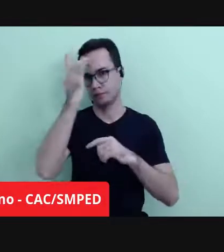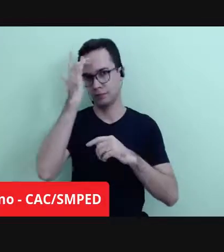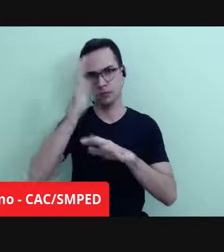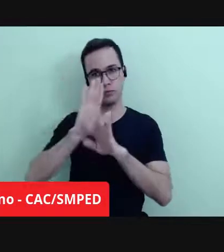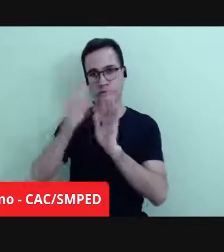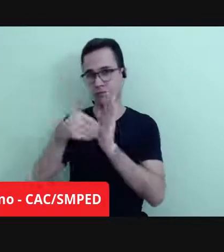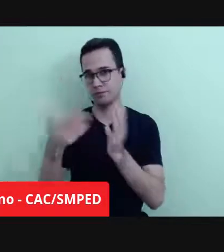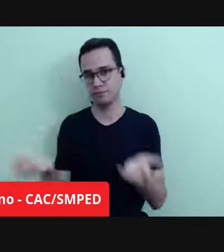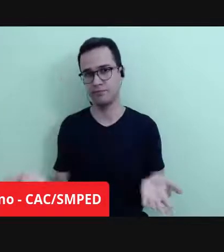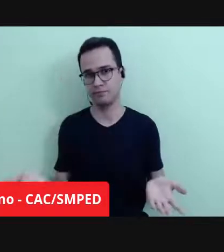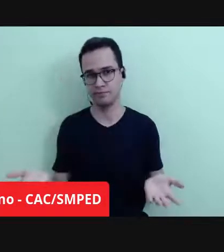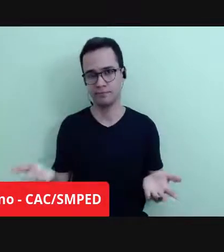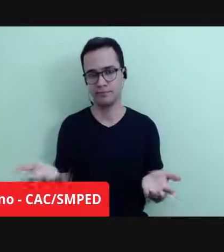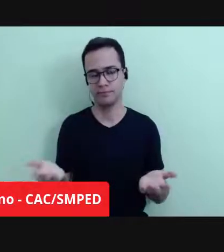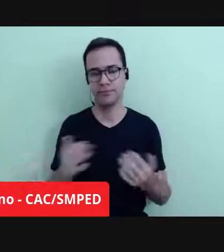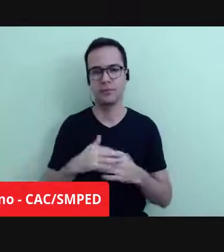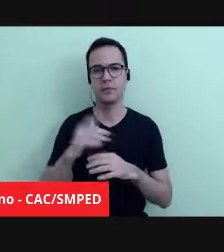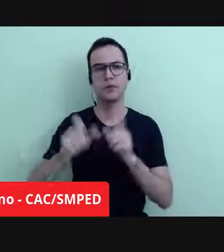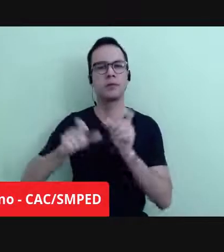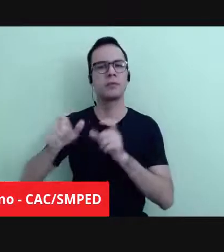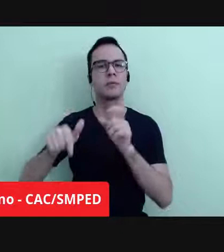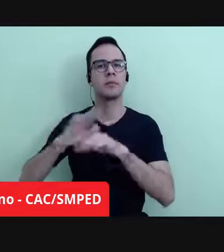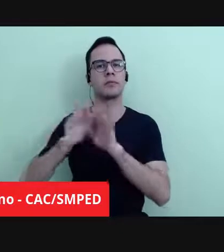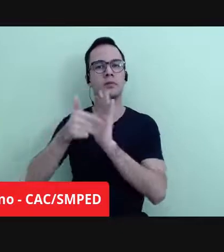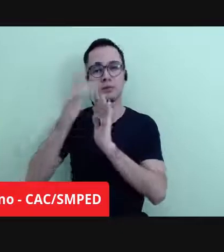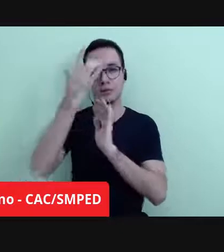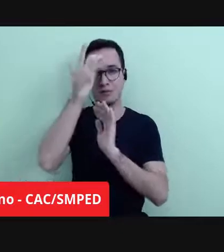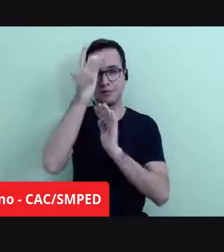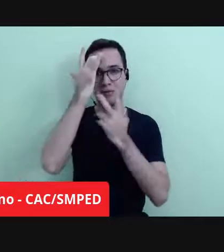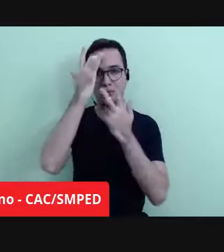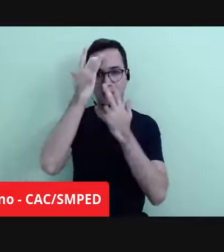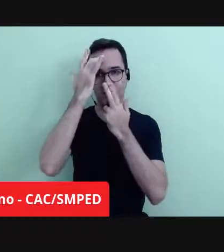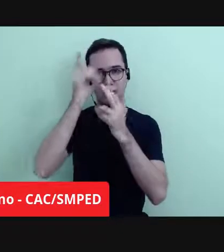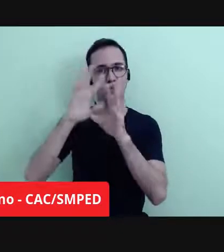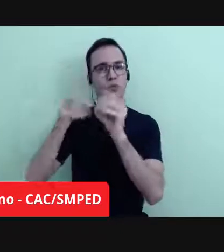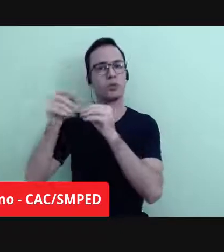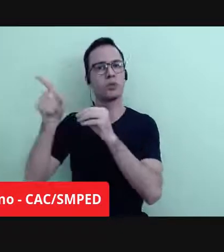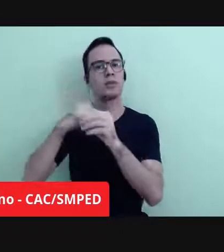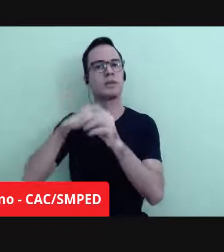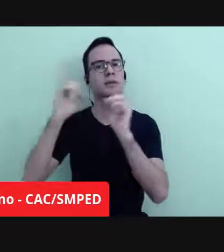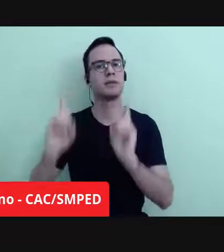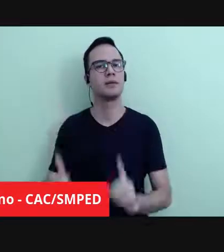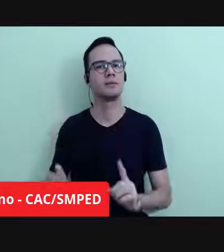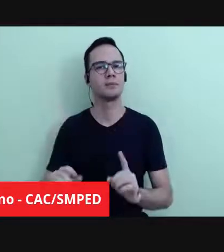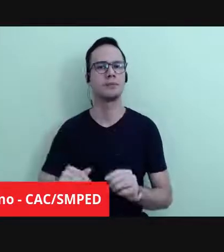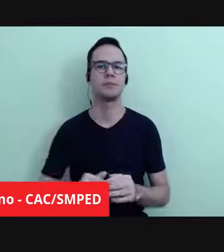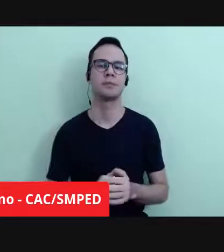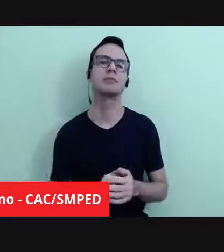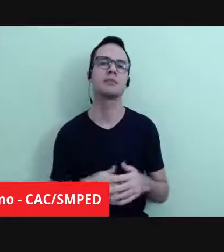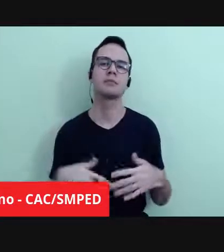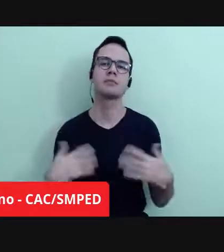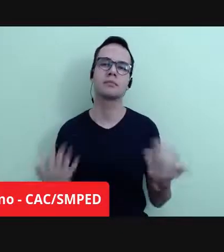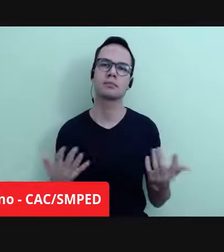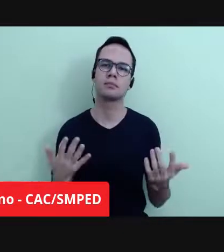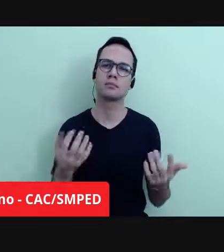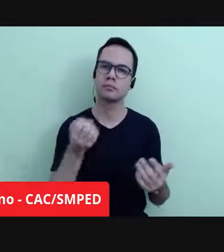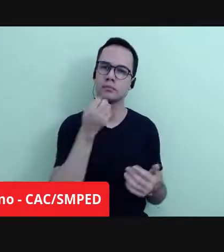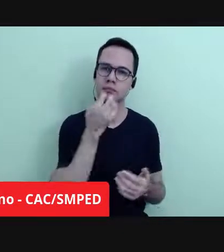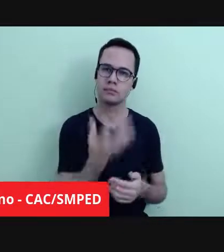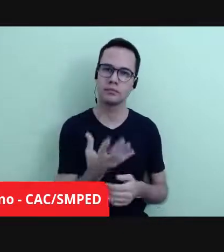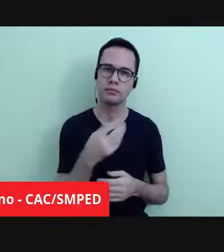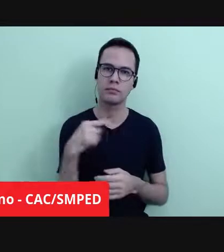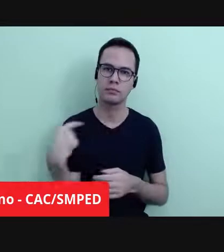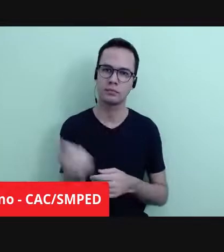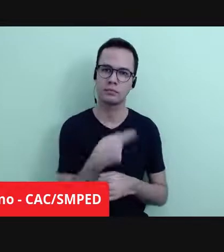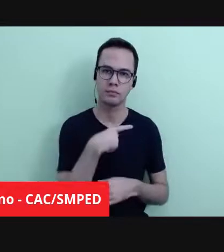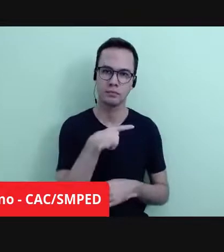né, a população como se fosse a Índia inteira tem algum tipo de deficiência. E aí, então, é sempre bom a gente